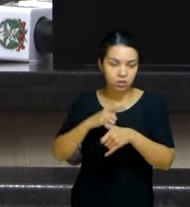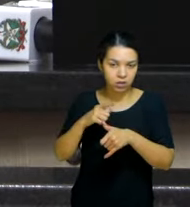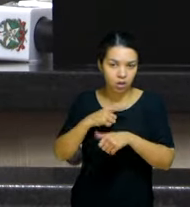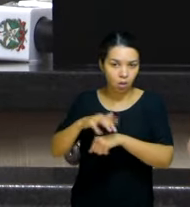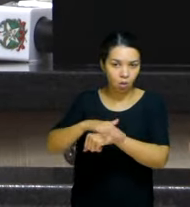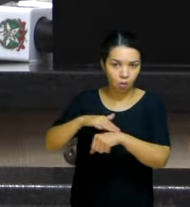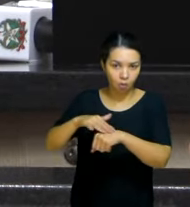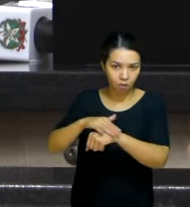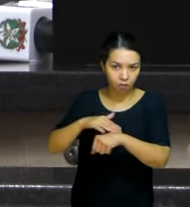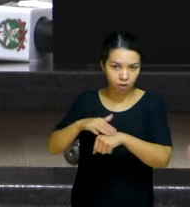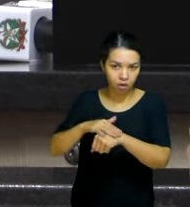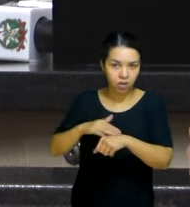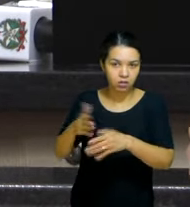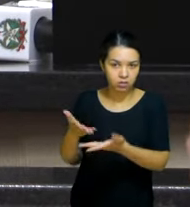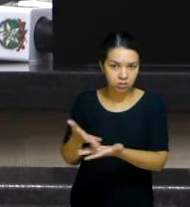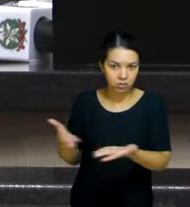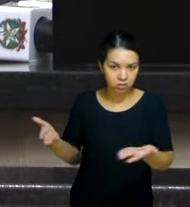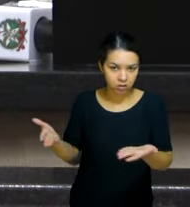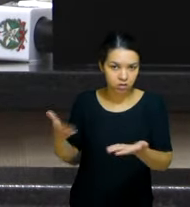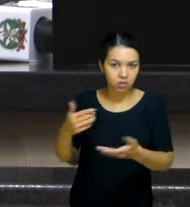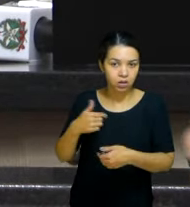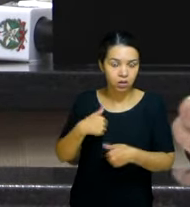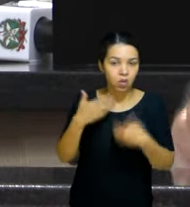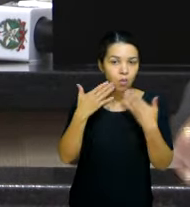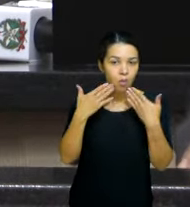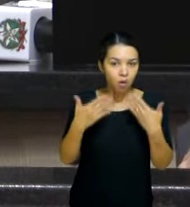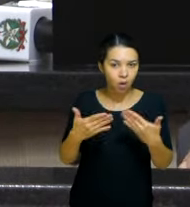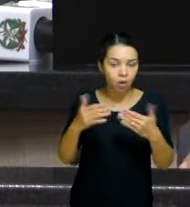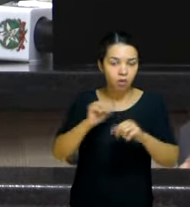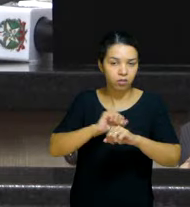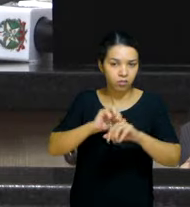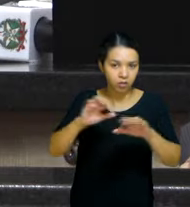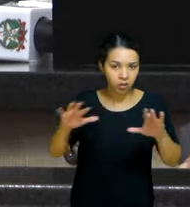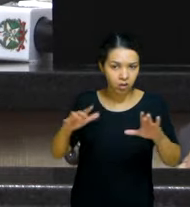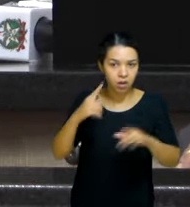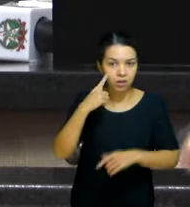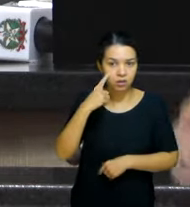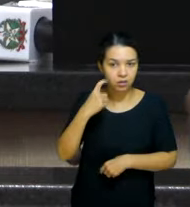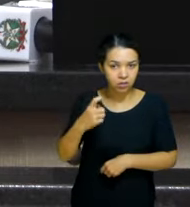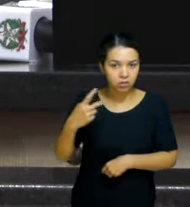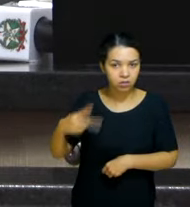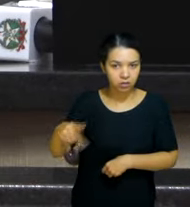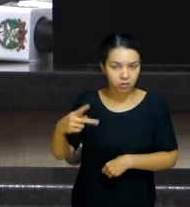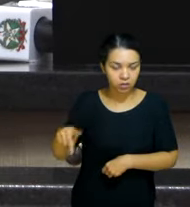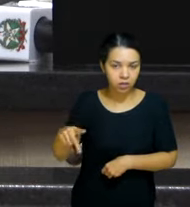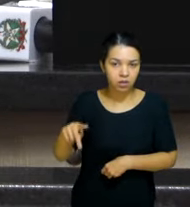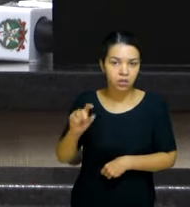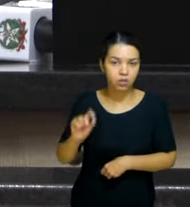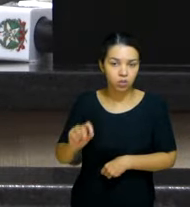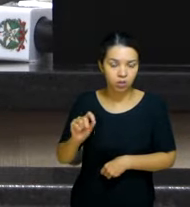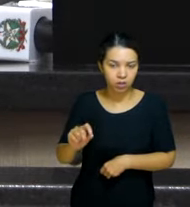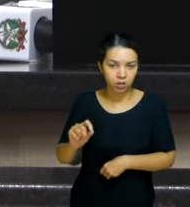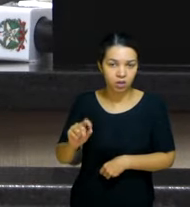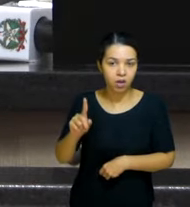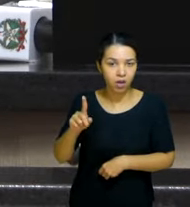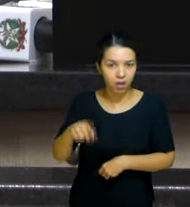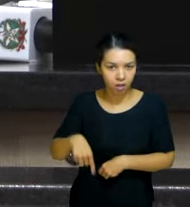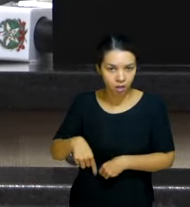com todos eles, demonstraram claramente que a intenção não é outra, senão